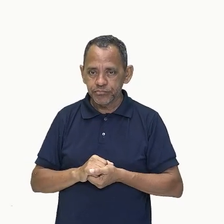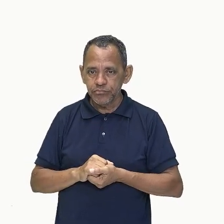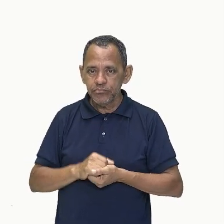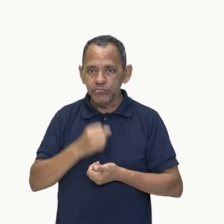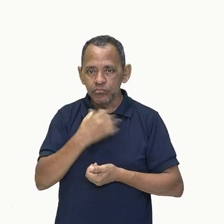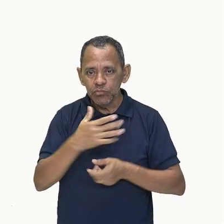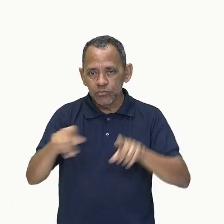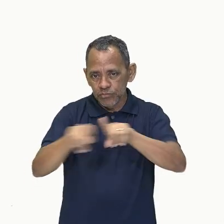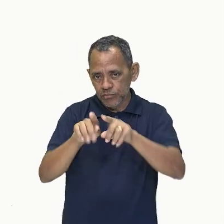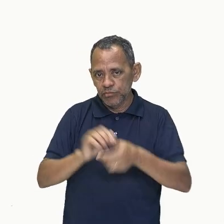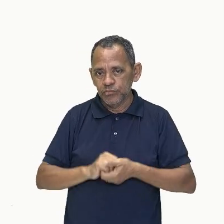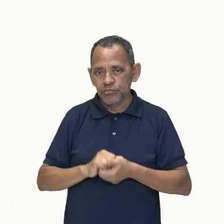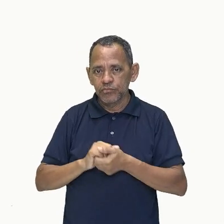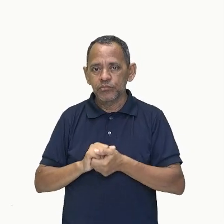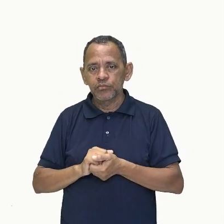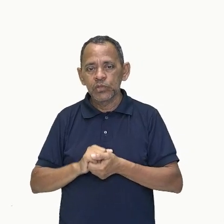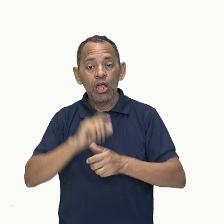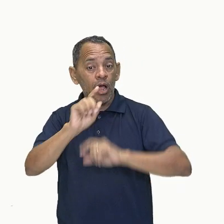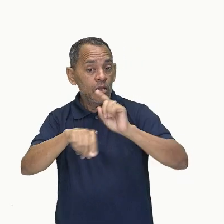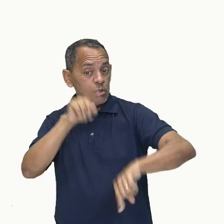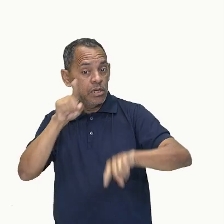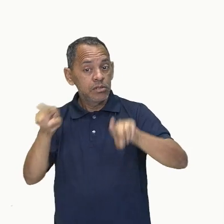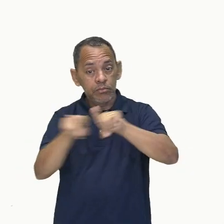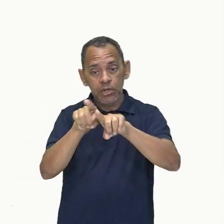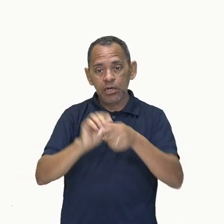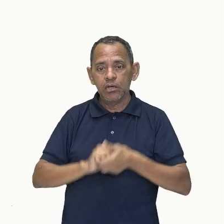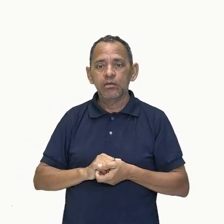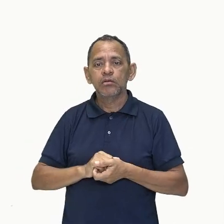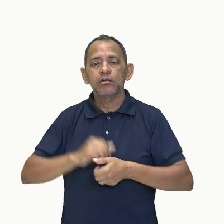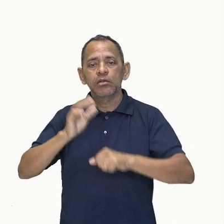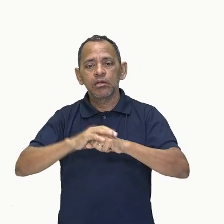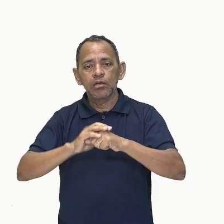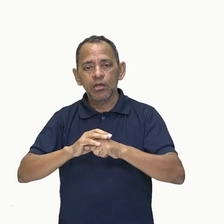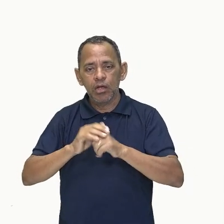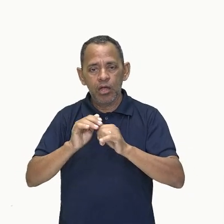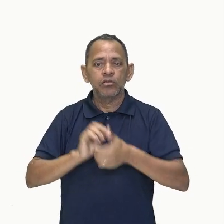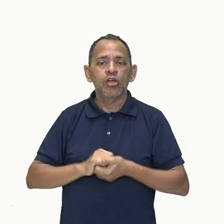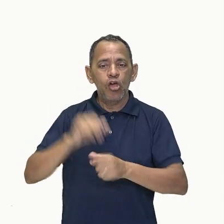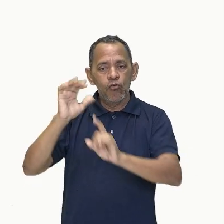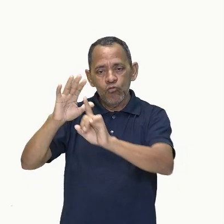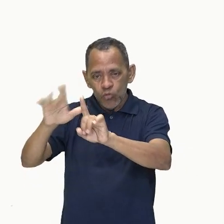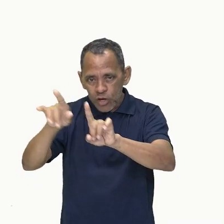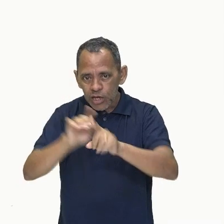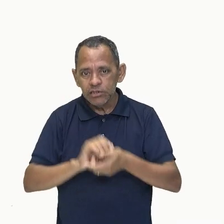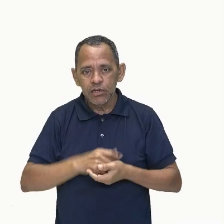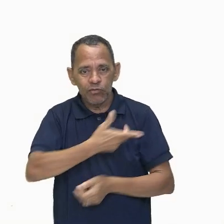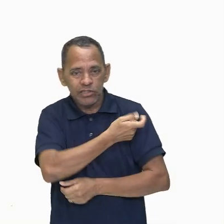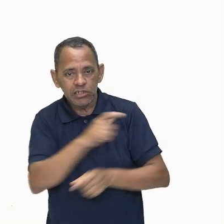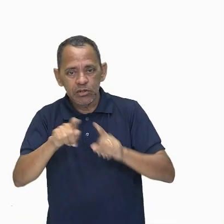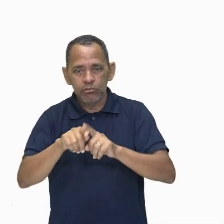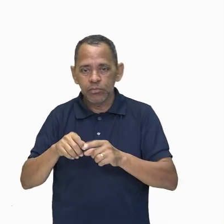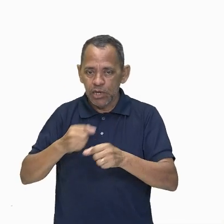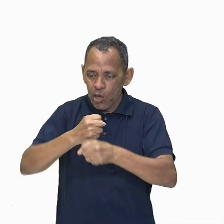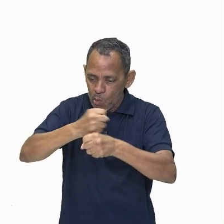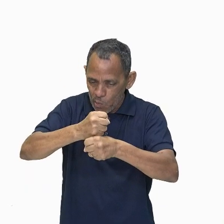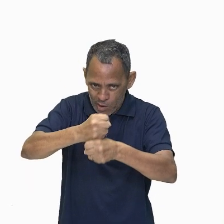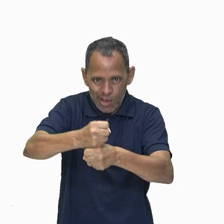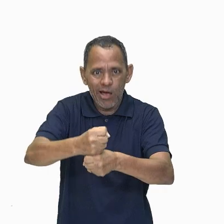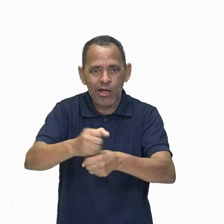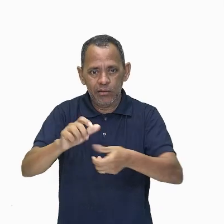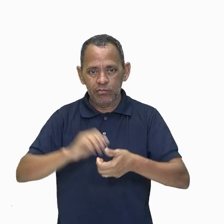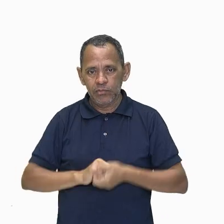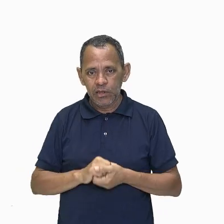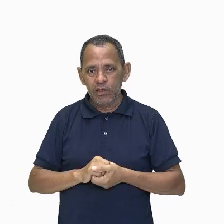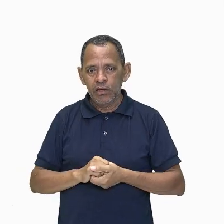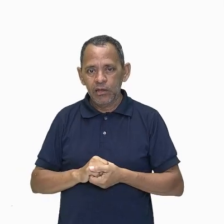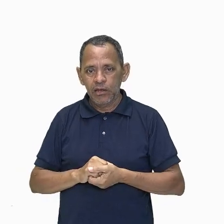maiores desafios. Graças à alta cobertura vacinal, por décadas, a maior parte das novas gerações